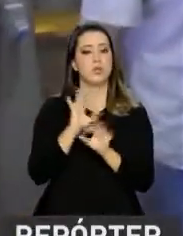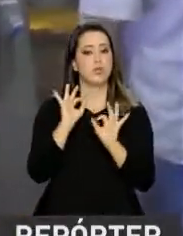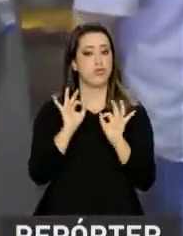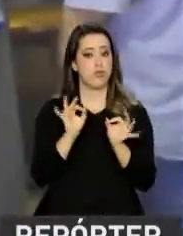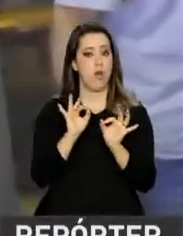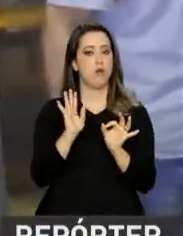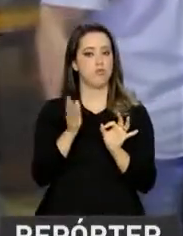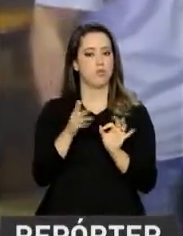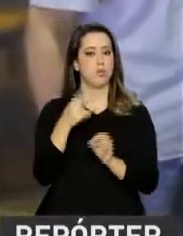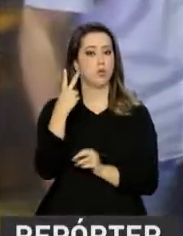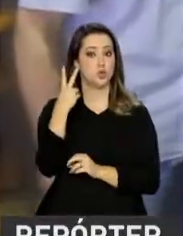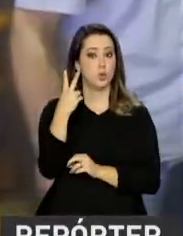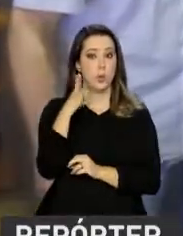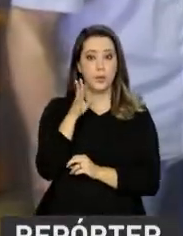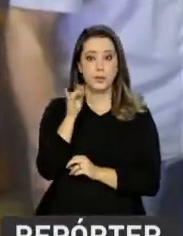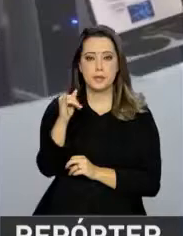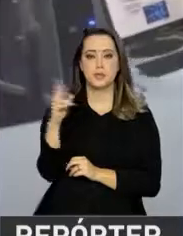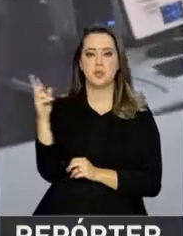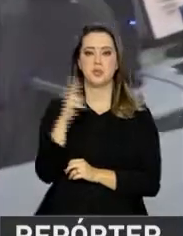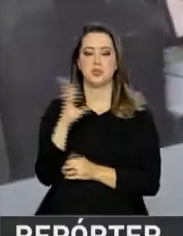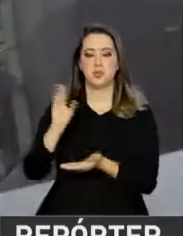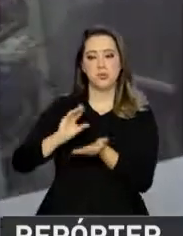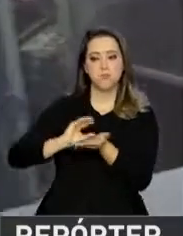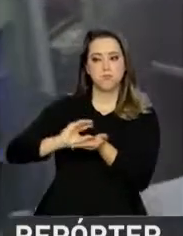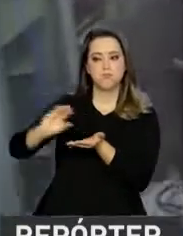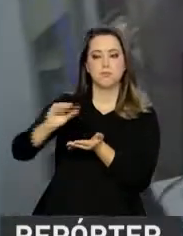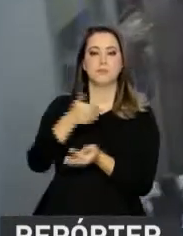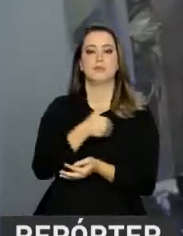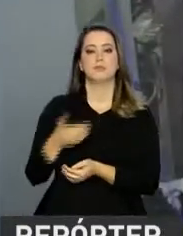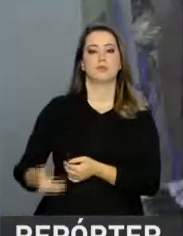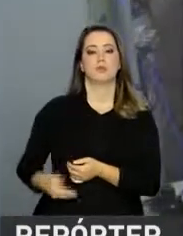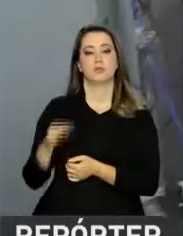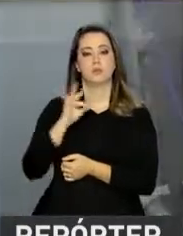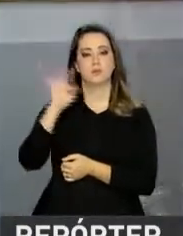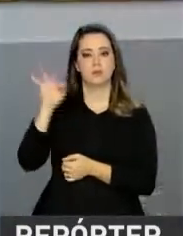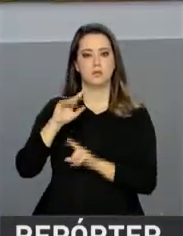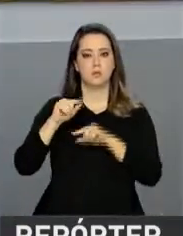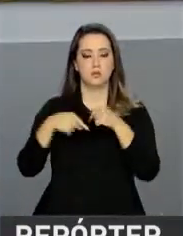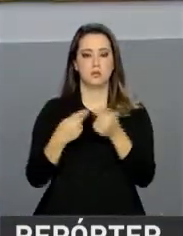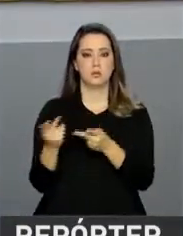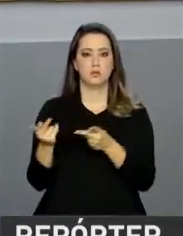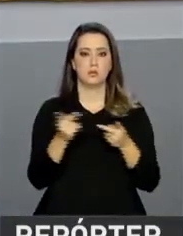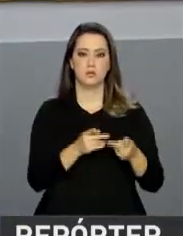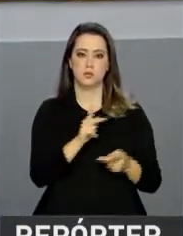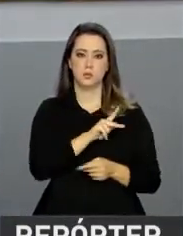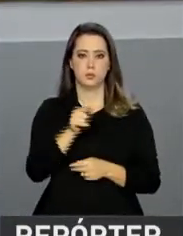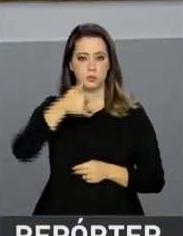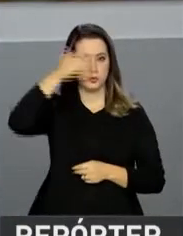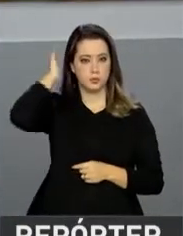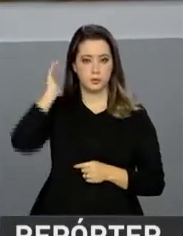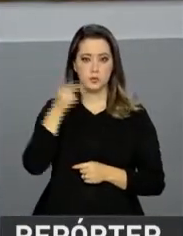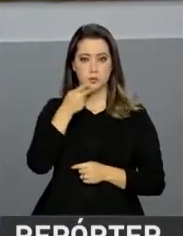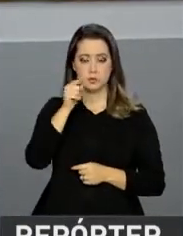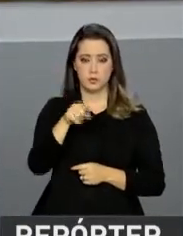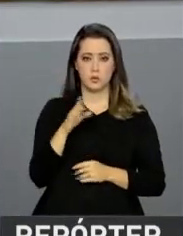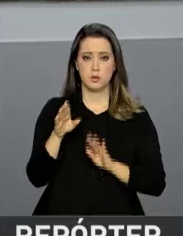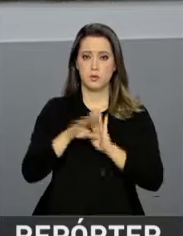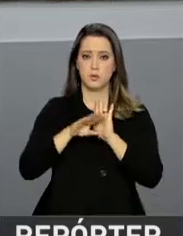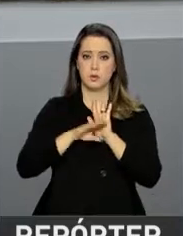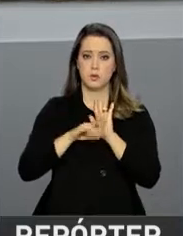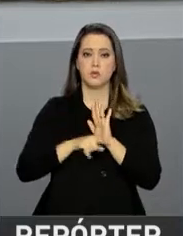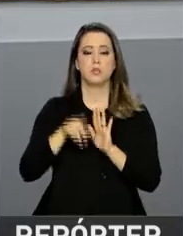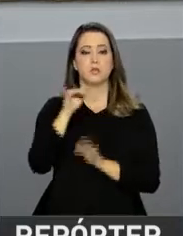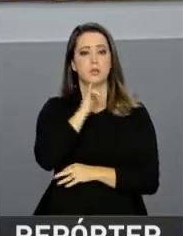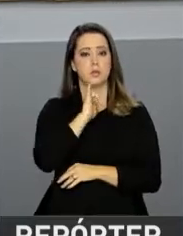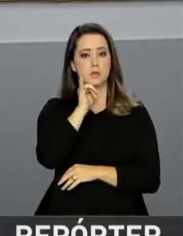investimentos de quase 2 bilhões de reais do governo federal após a visita o presidente michel temer afirmou que esse projeto